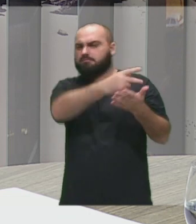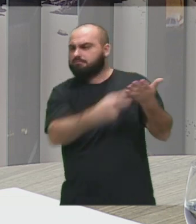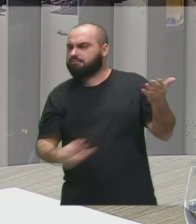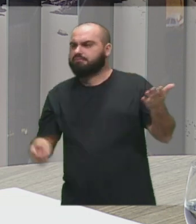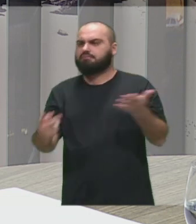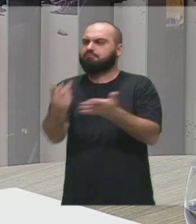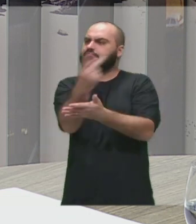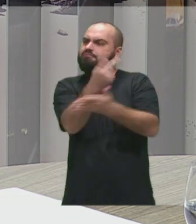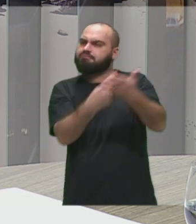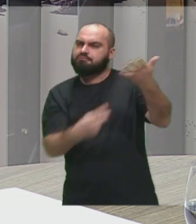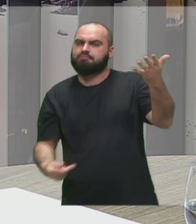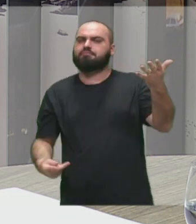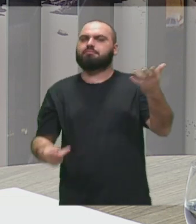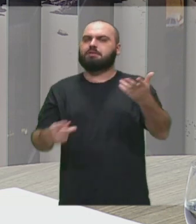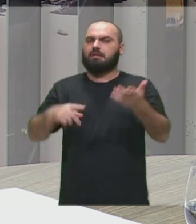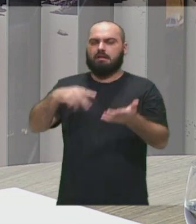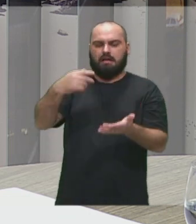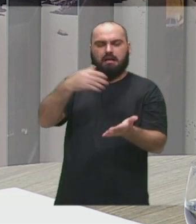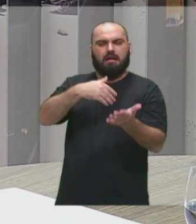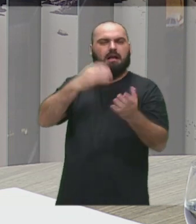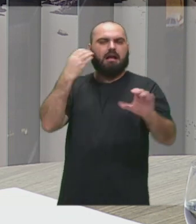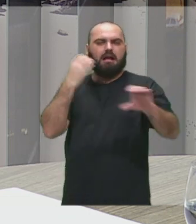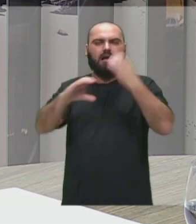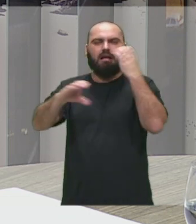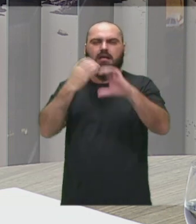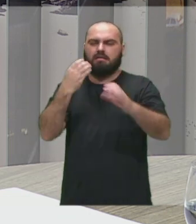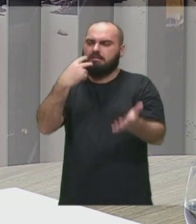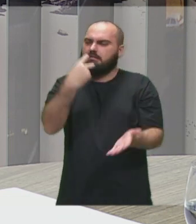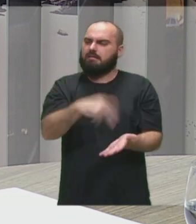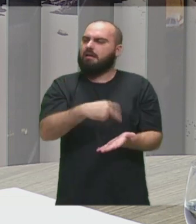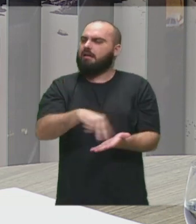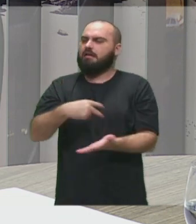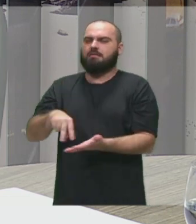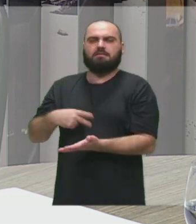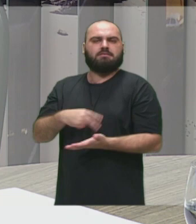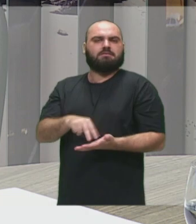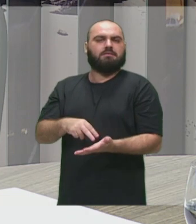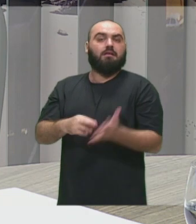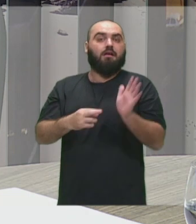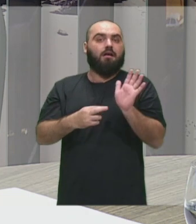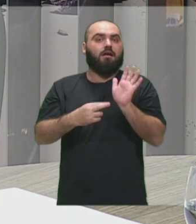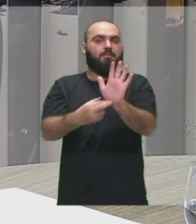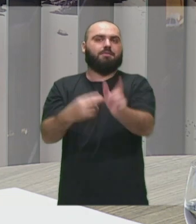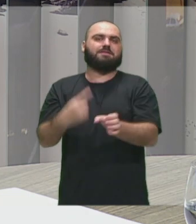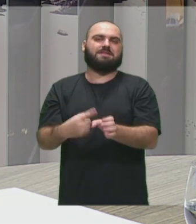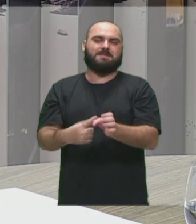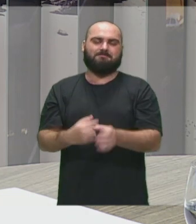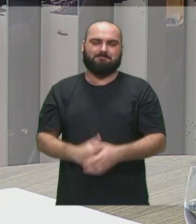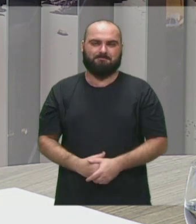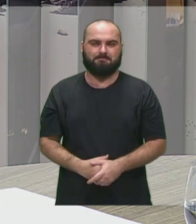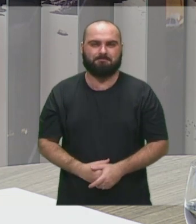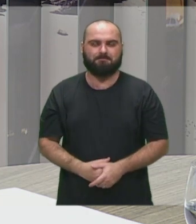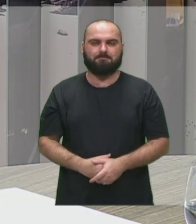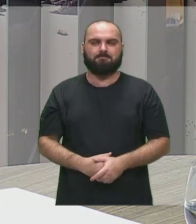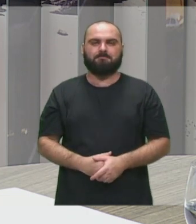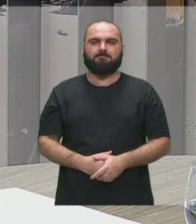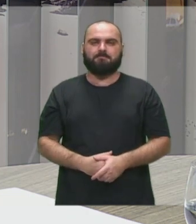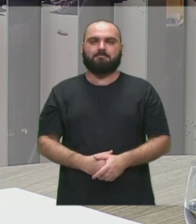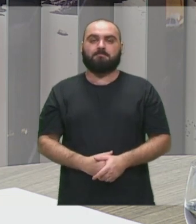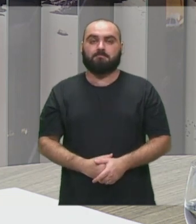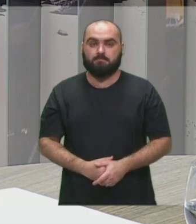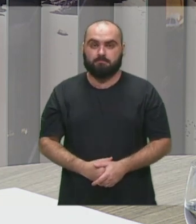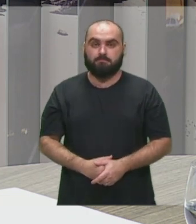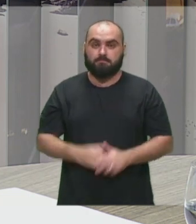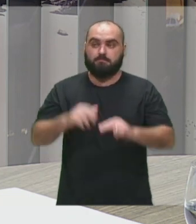canta, ele dança, ele leva o nome da cidade por onde ele passa. E o artista, ele